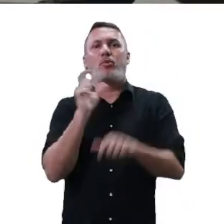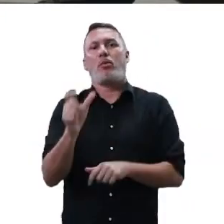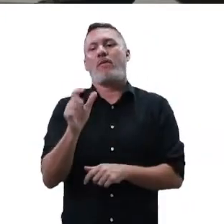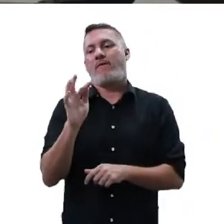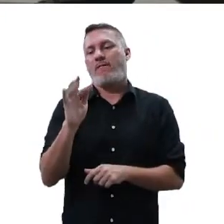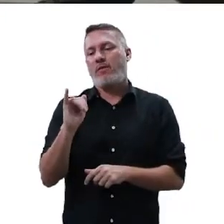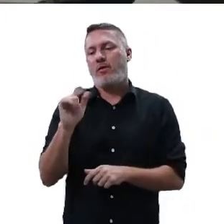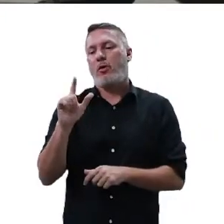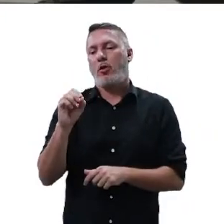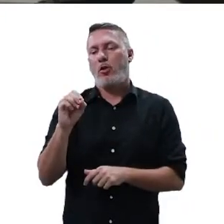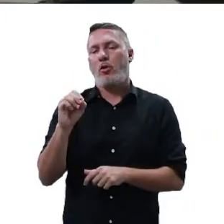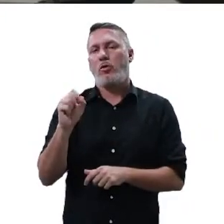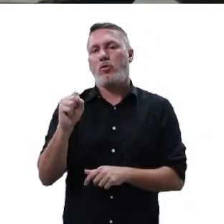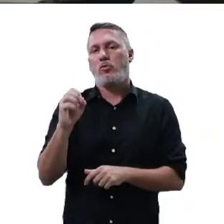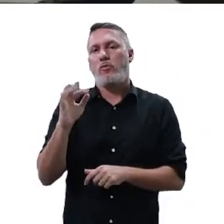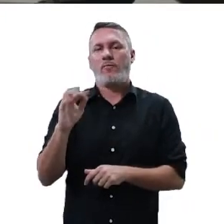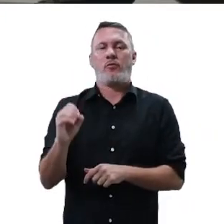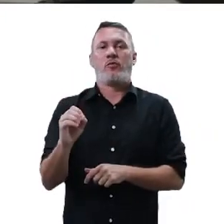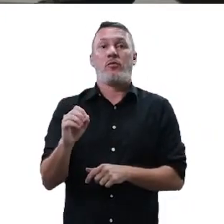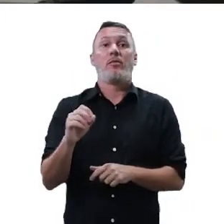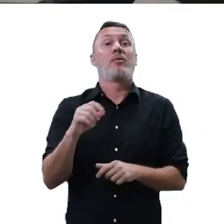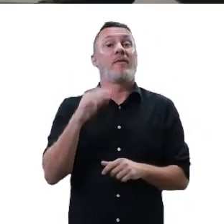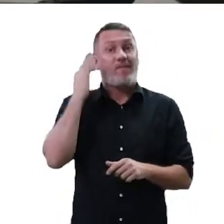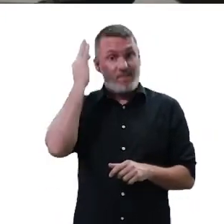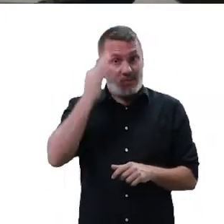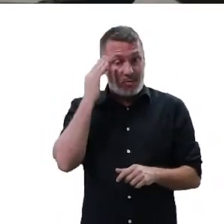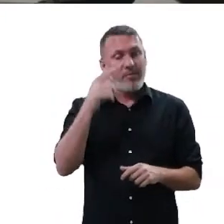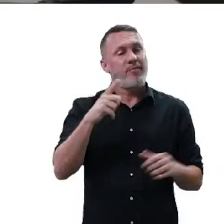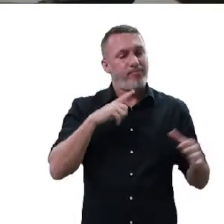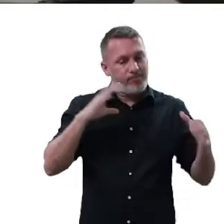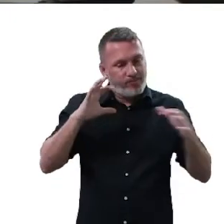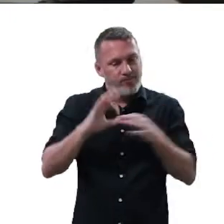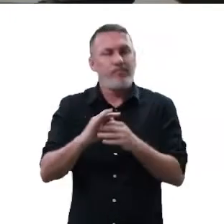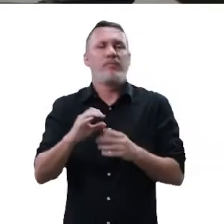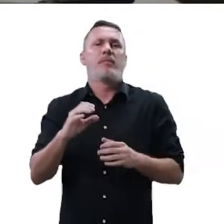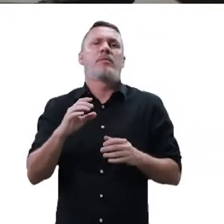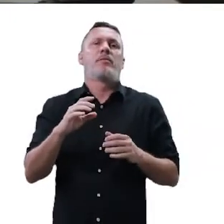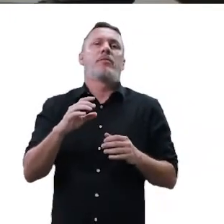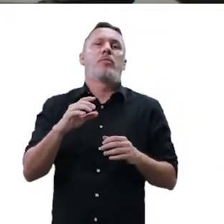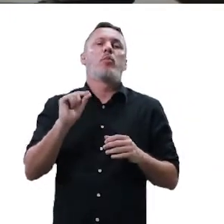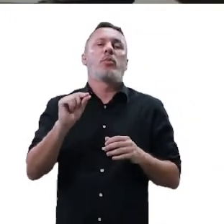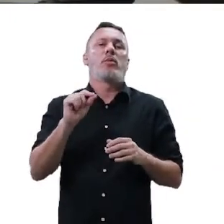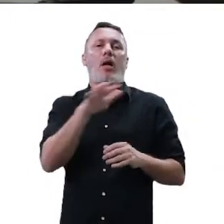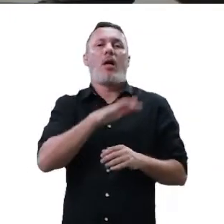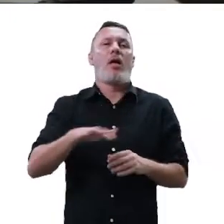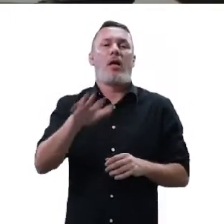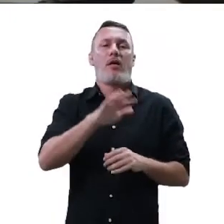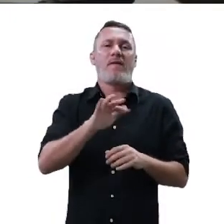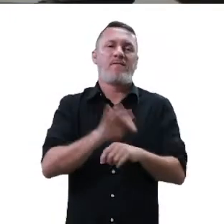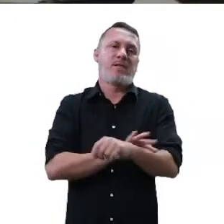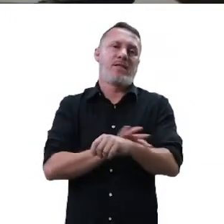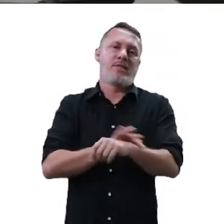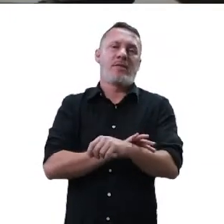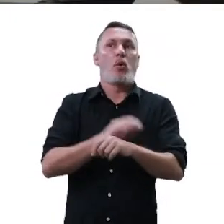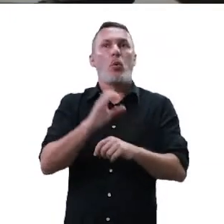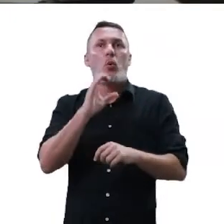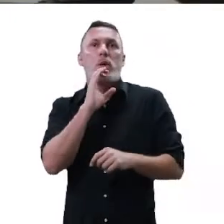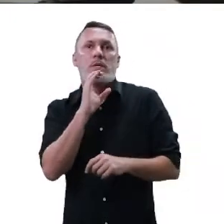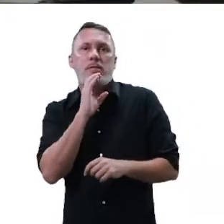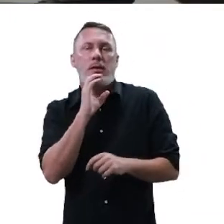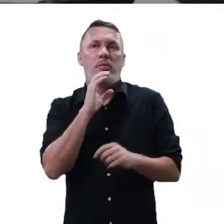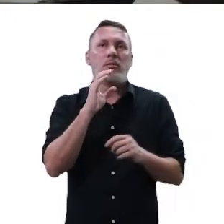pré-socrática é uma filosofia muito atrelada à física, ao conhecimento da natureza.